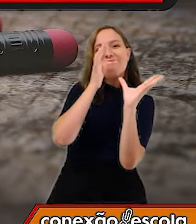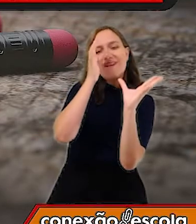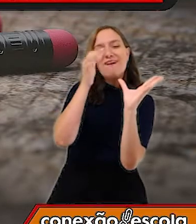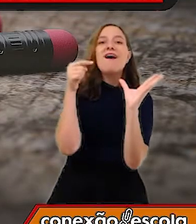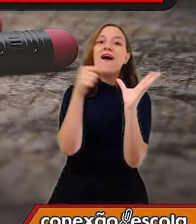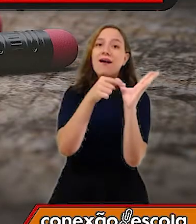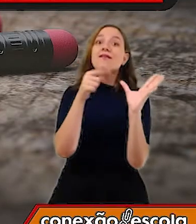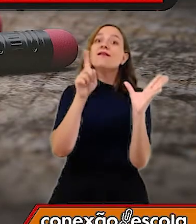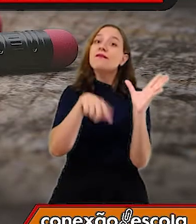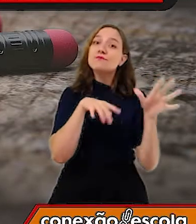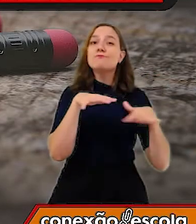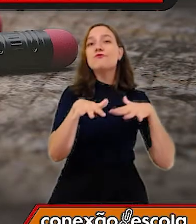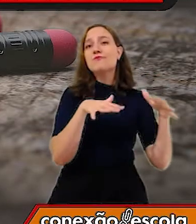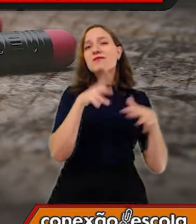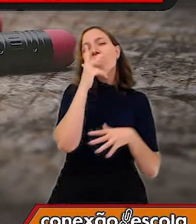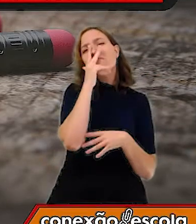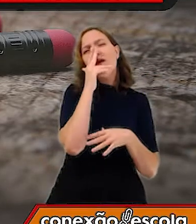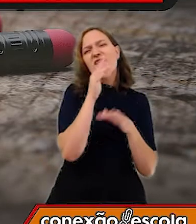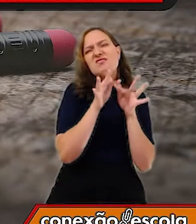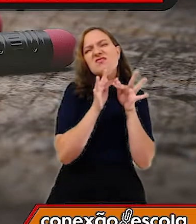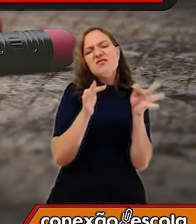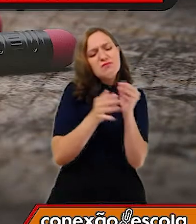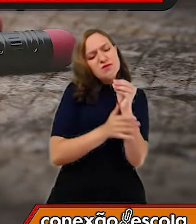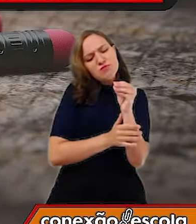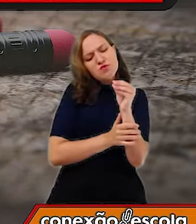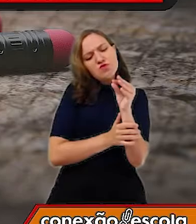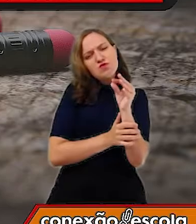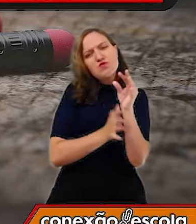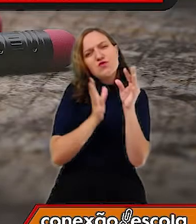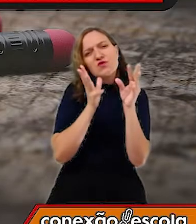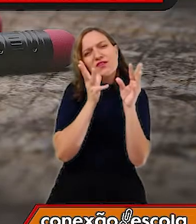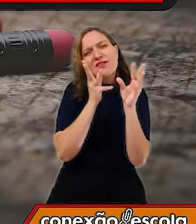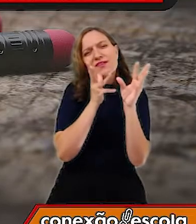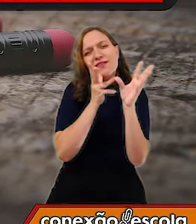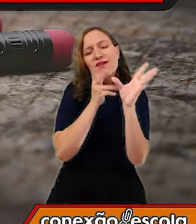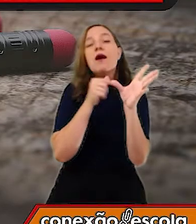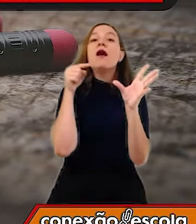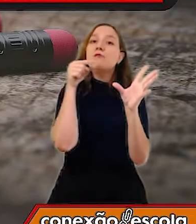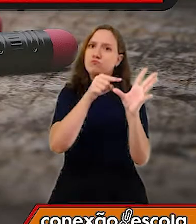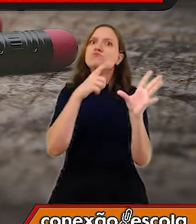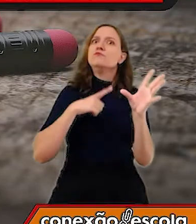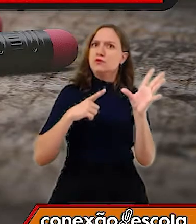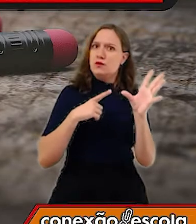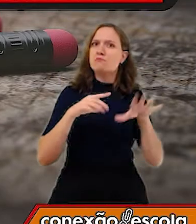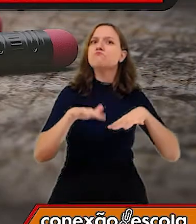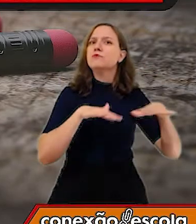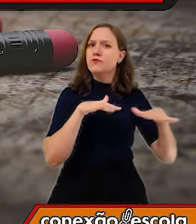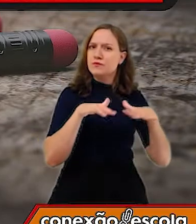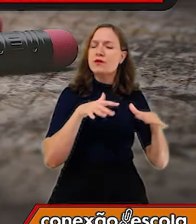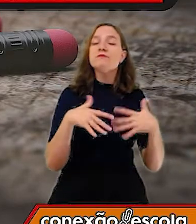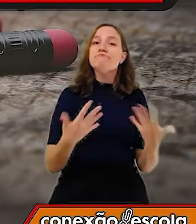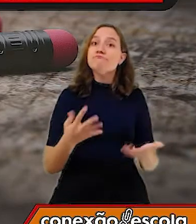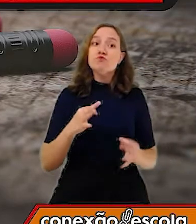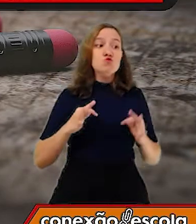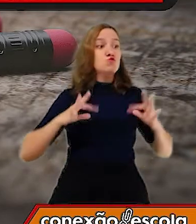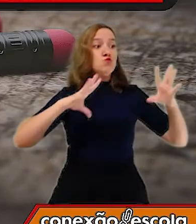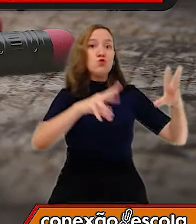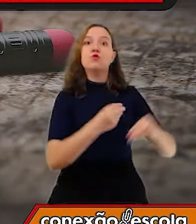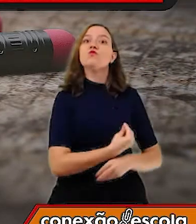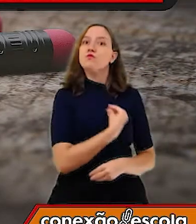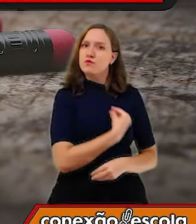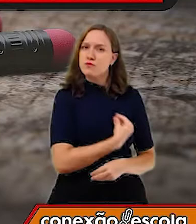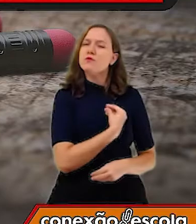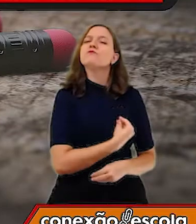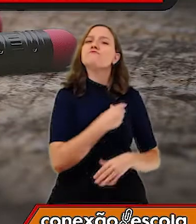então é um movimento, mesmo que seja lento, mas é um movimento também. Então, os seres vivos, eles se movem,